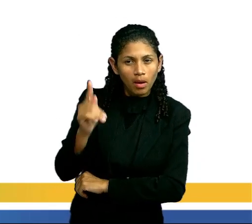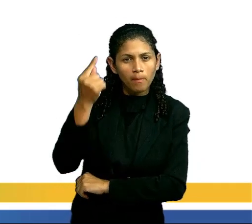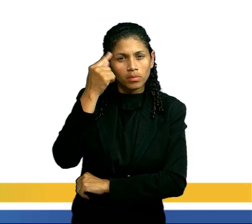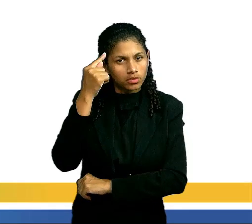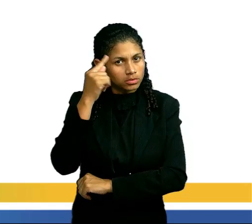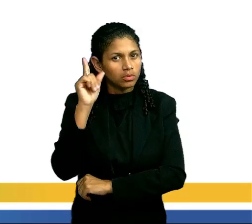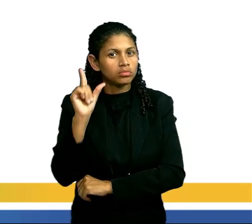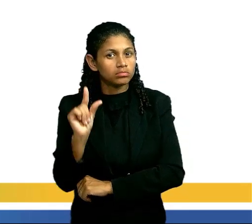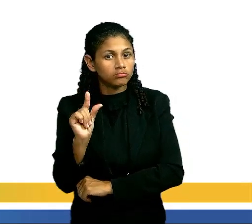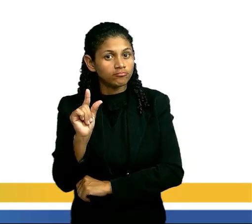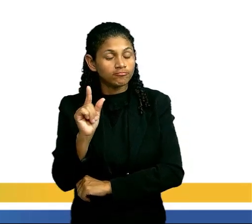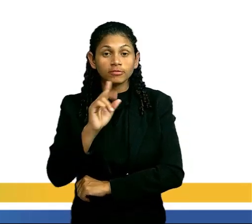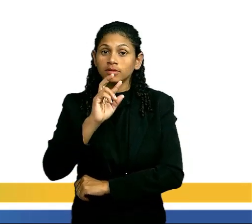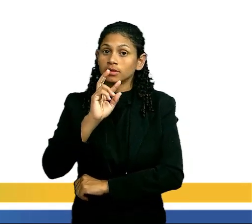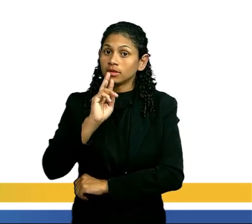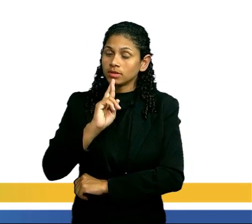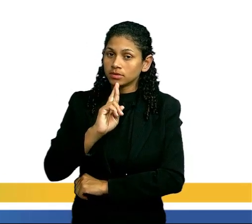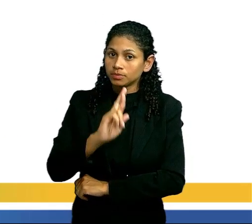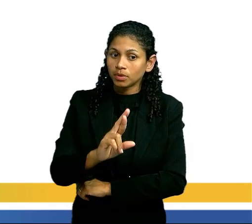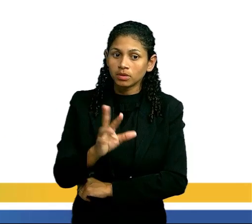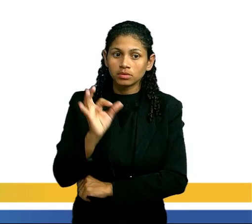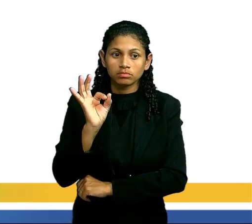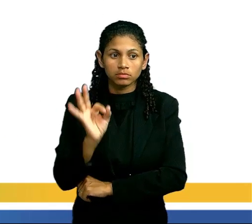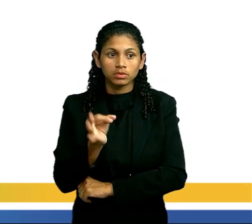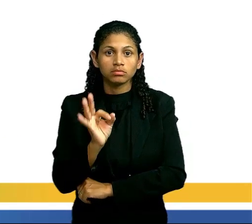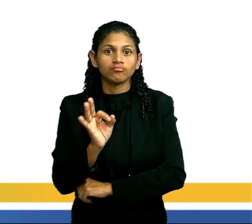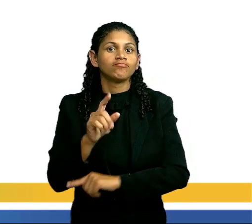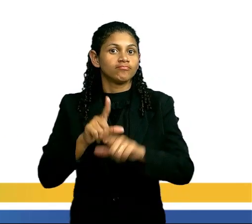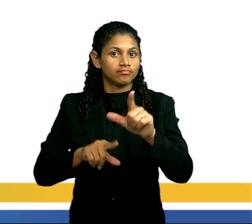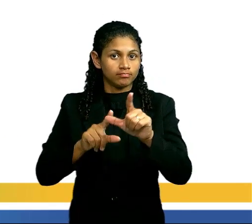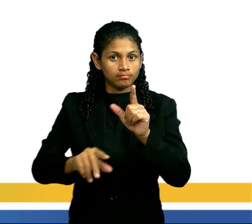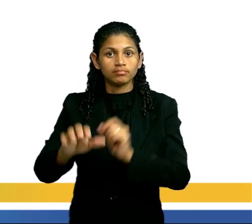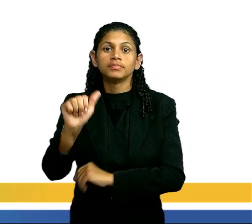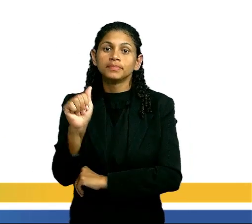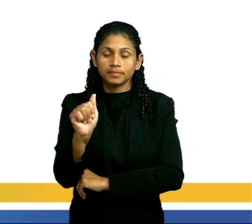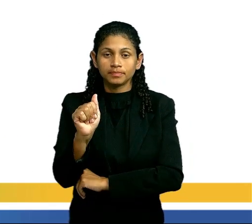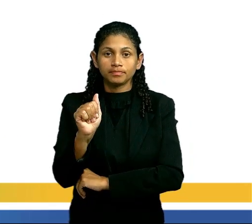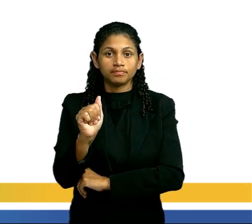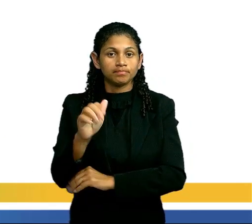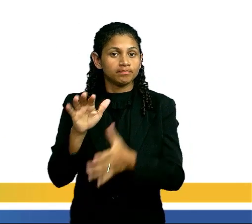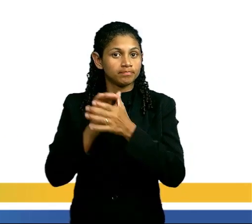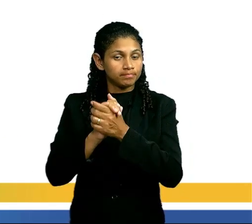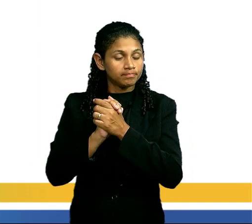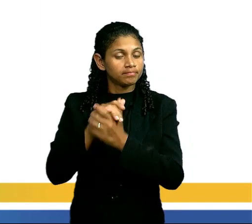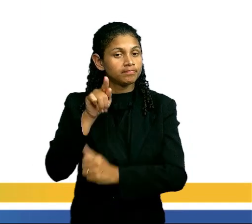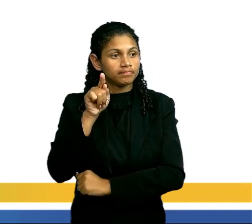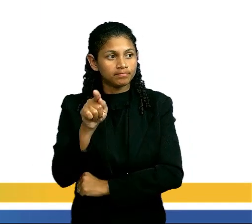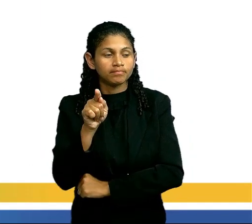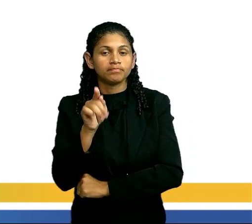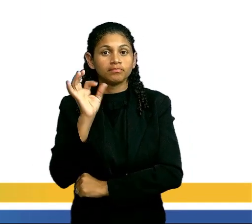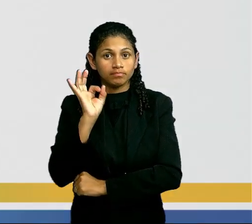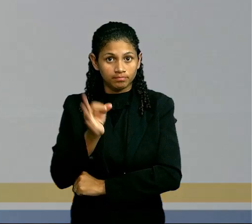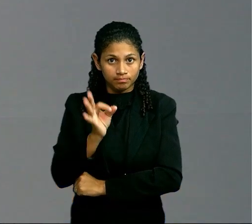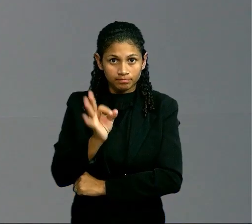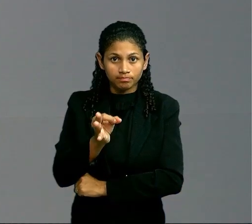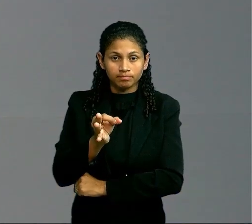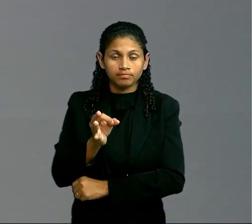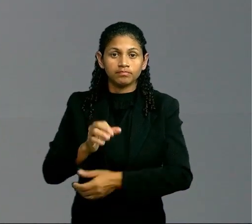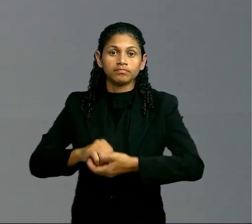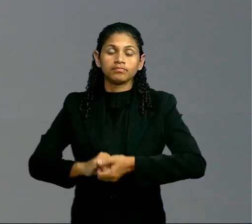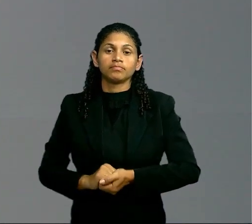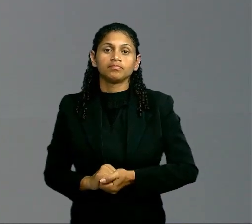E acertou quem foi na alternativa A. Parabéns para você que acertou.